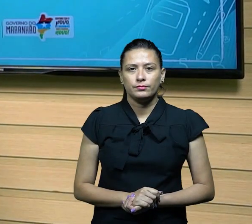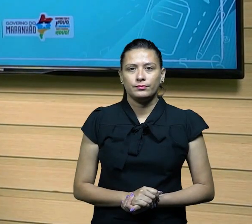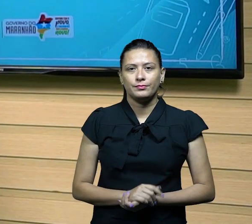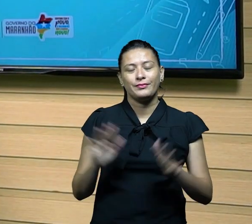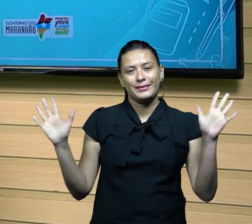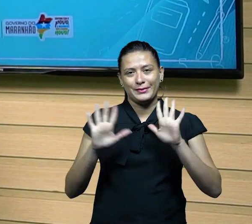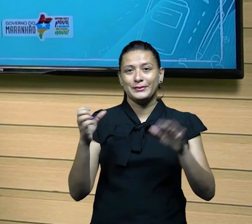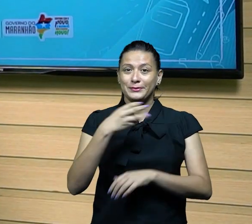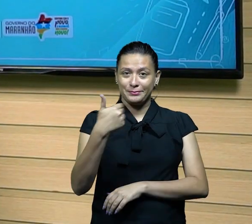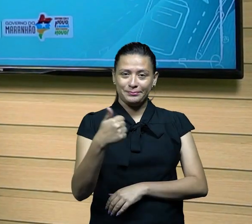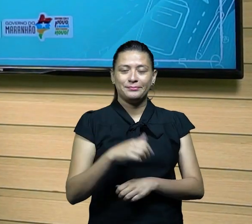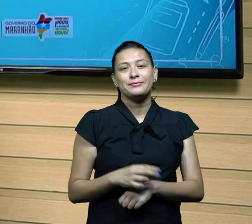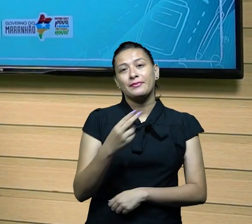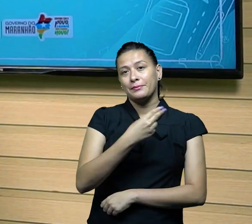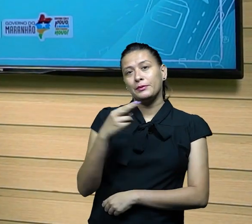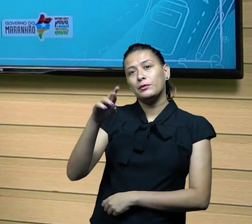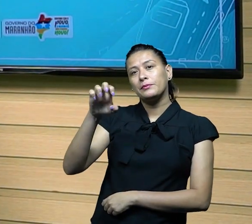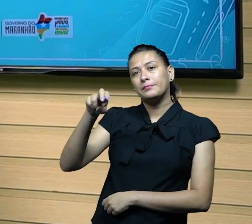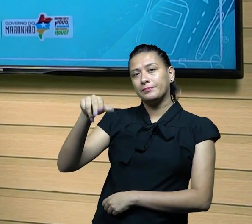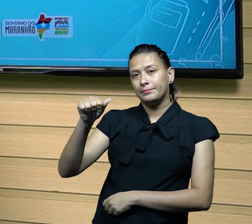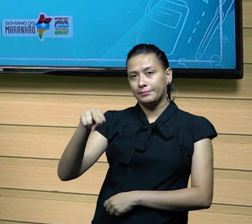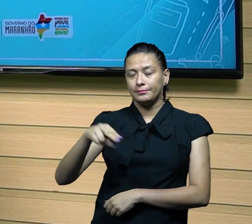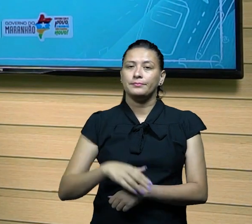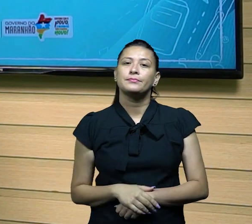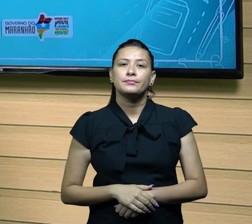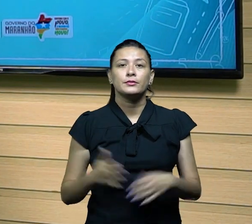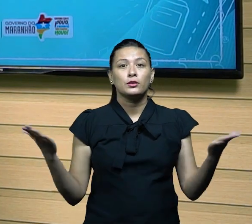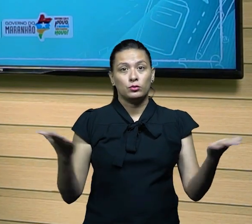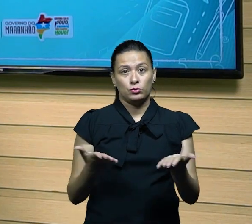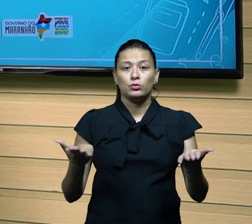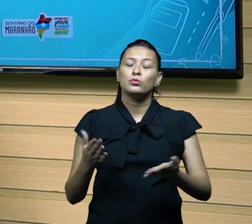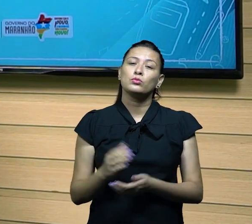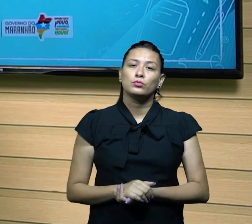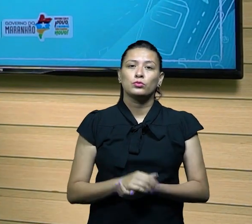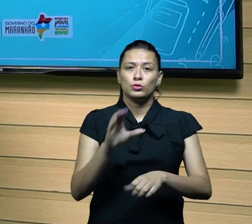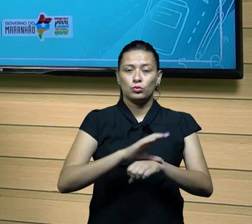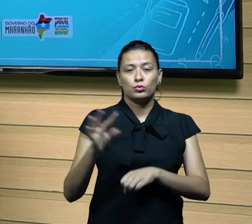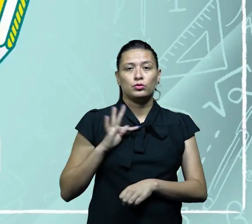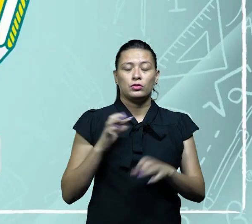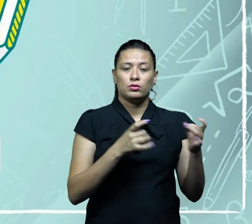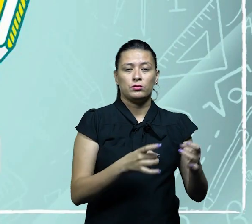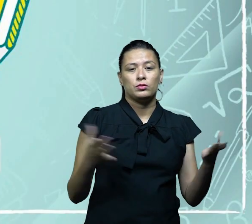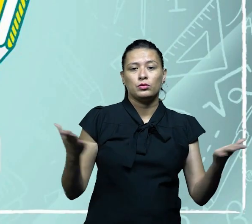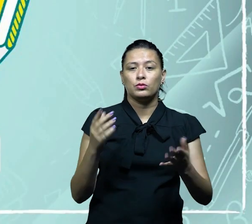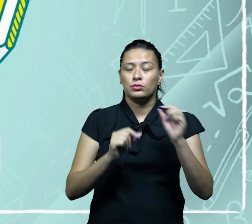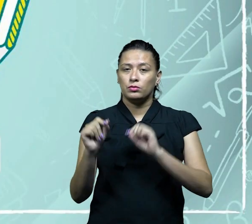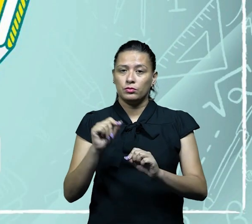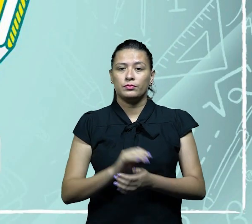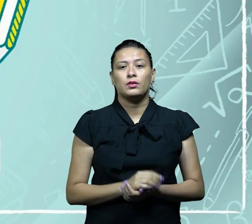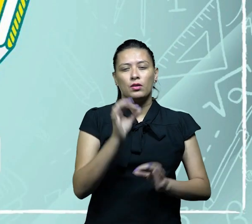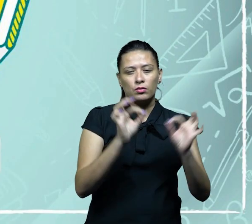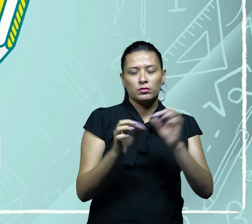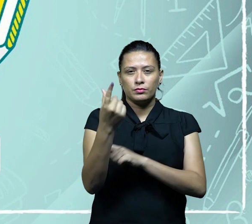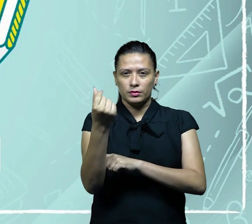Olá pessoal, tudo bem? Sou o professor Renan Robson, estou aqui para ministrar o curso de técnico em vendas e hoje eu vou trabalhar com vocês a disciplina de